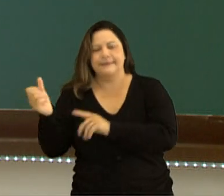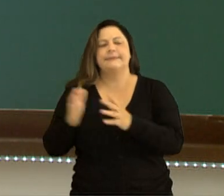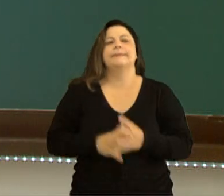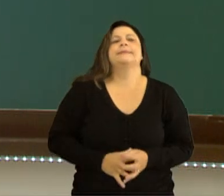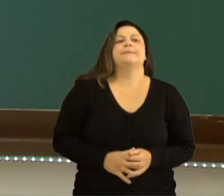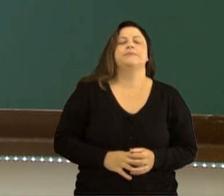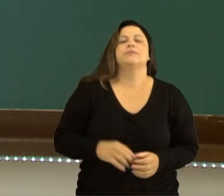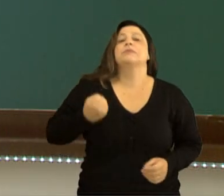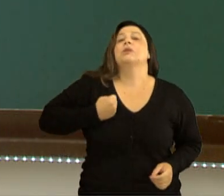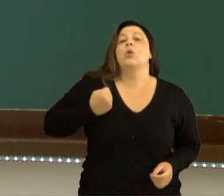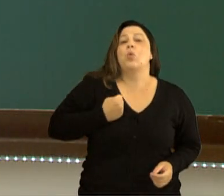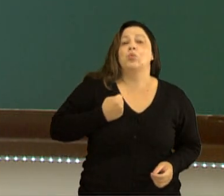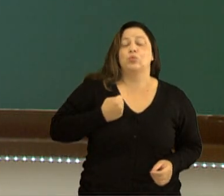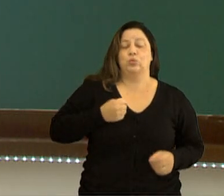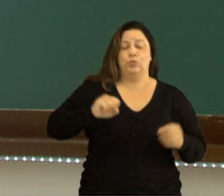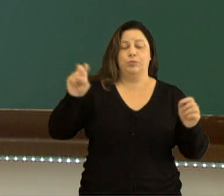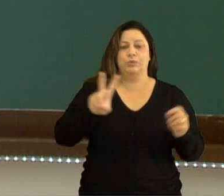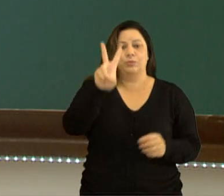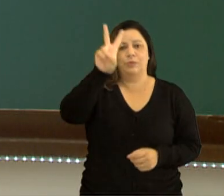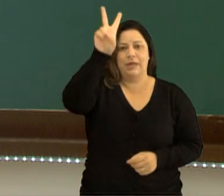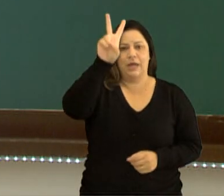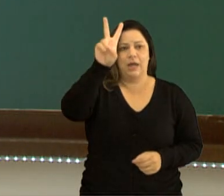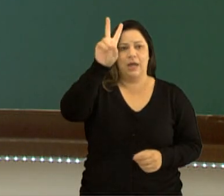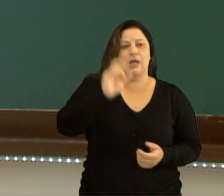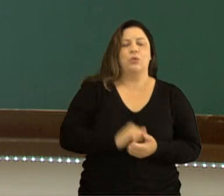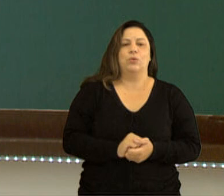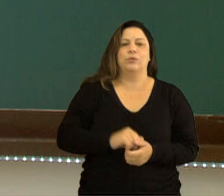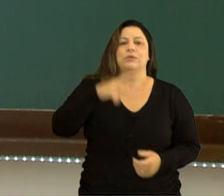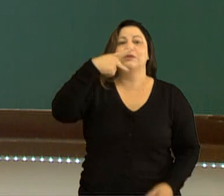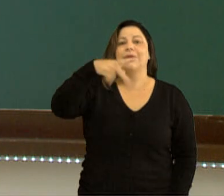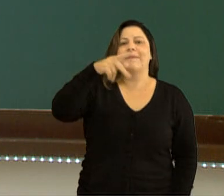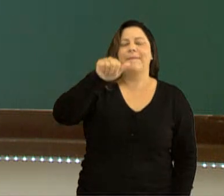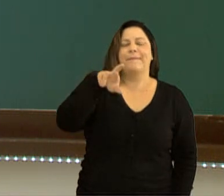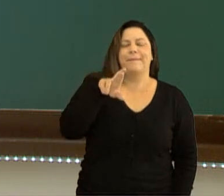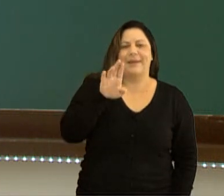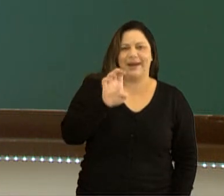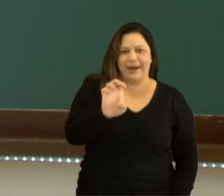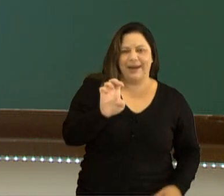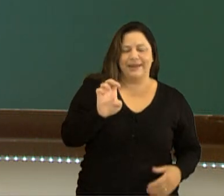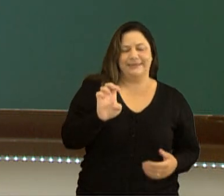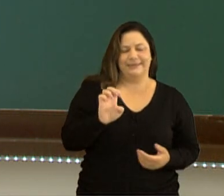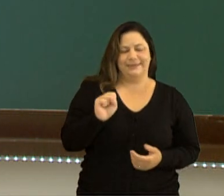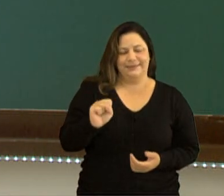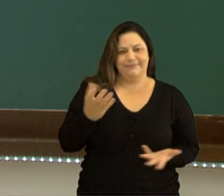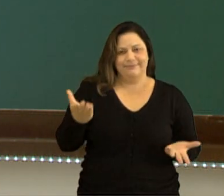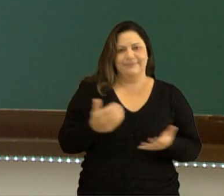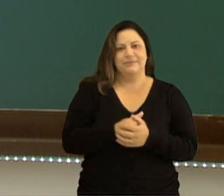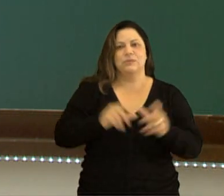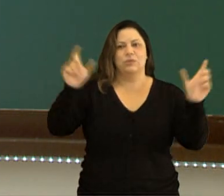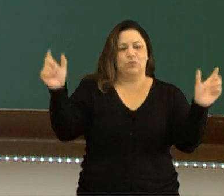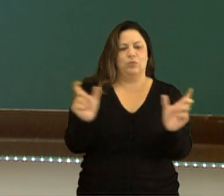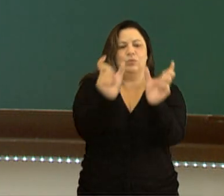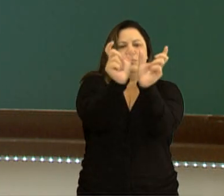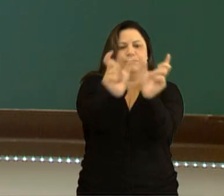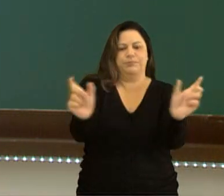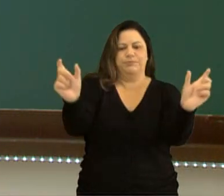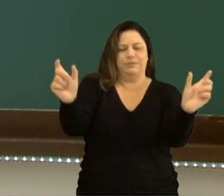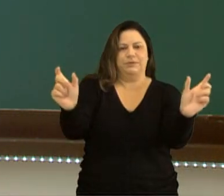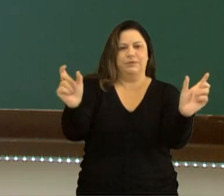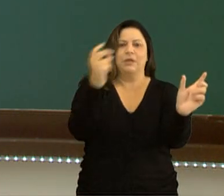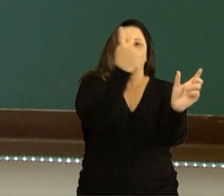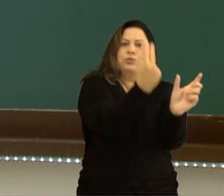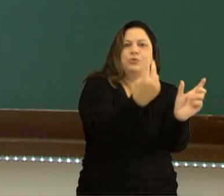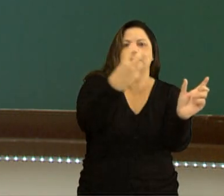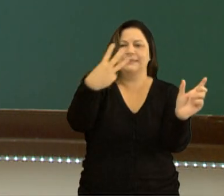Como o número de valores são pares, nós vamos pegar os dois centrais e vamos tirar a média aritmética entre os dois. 2